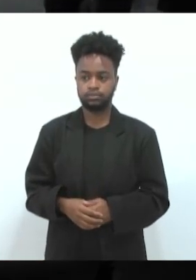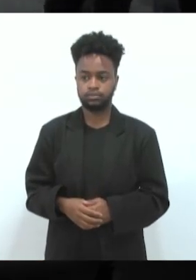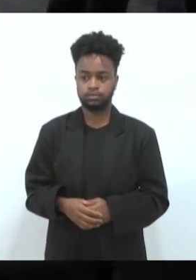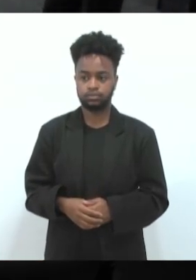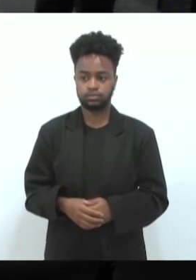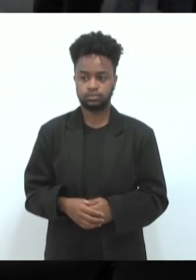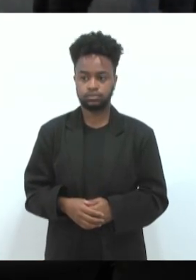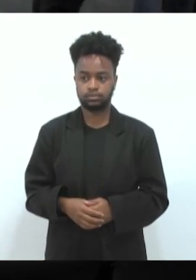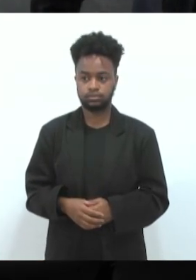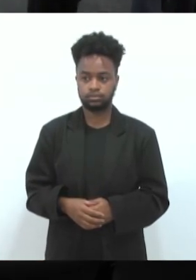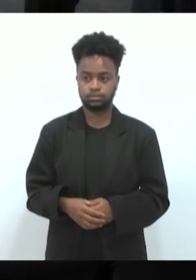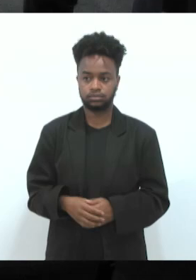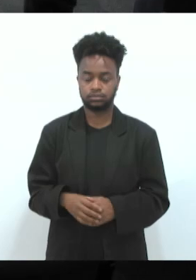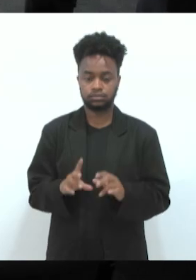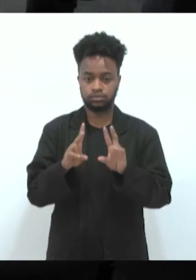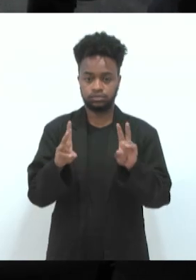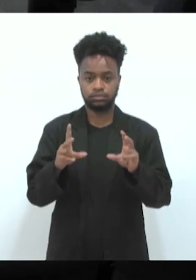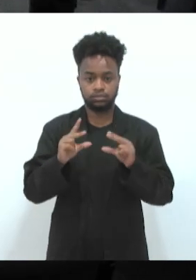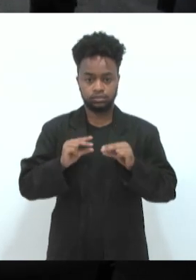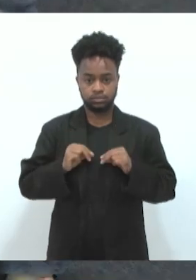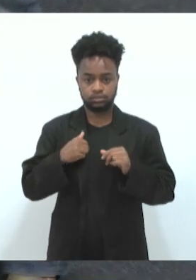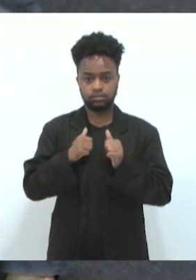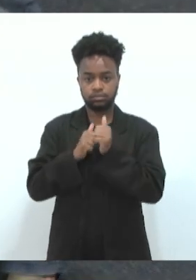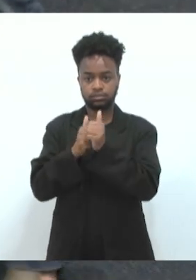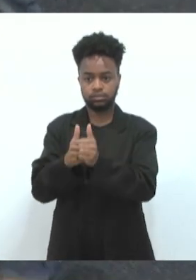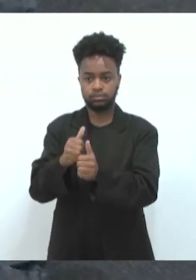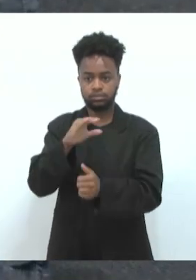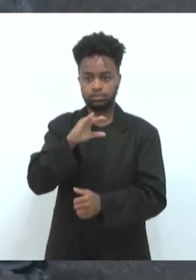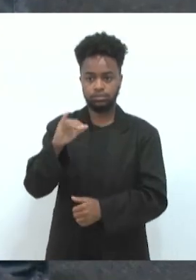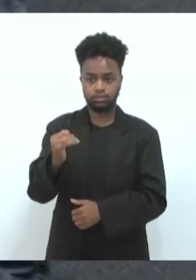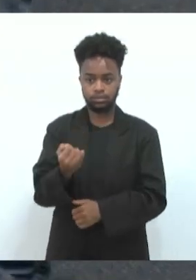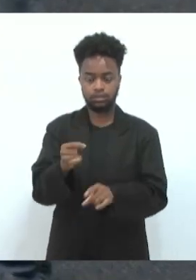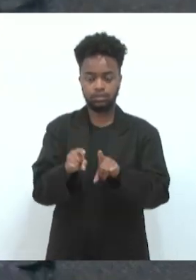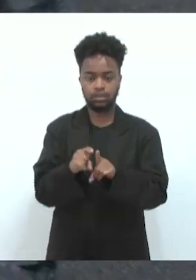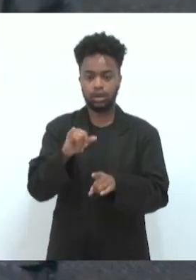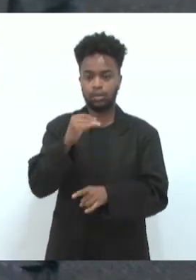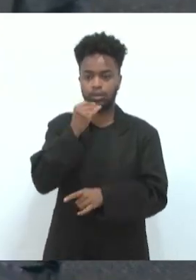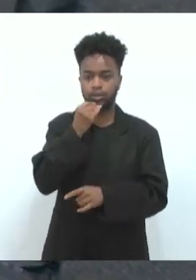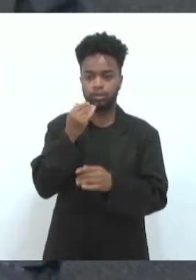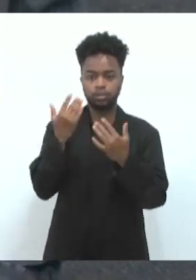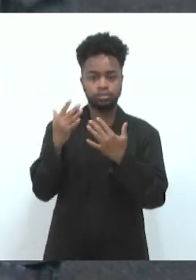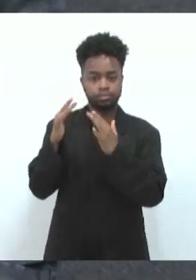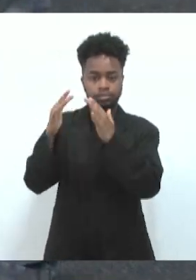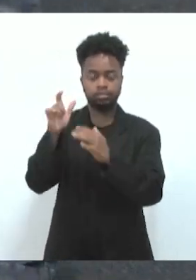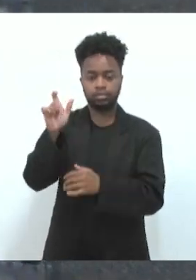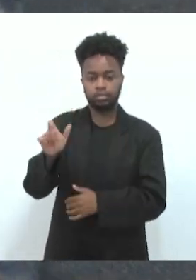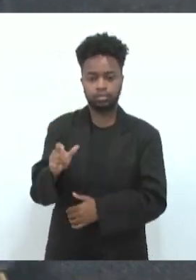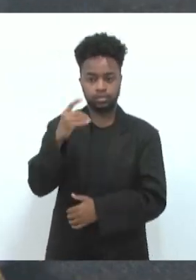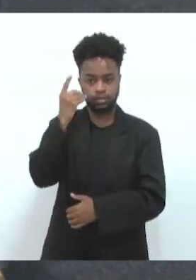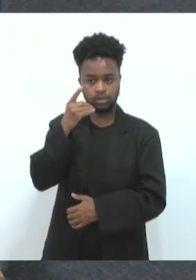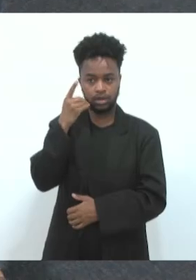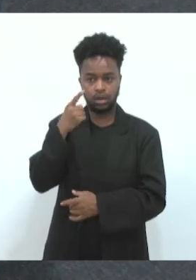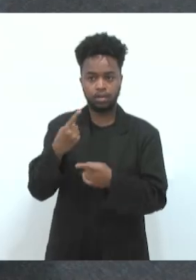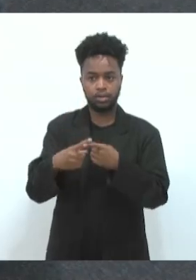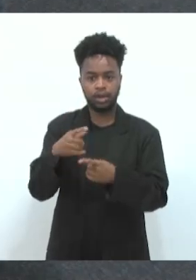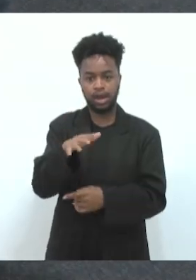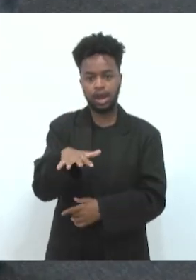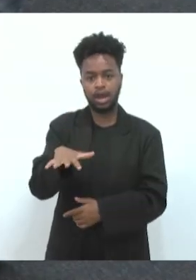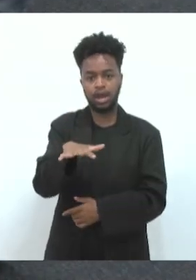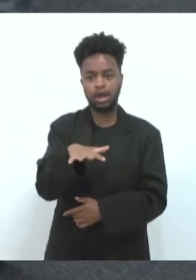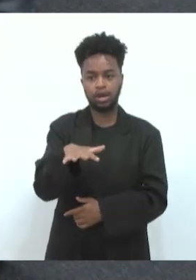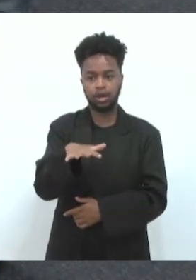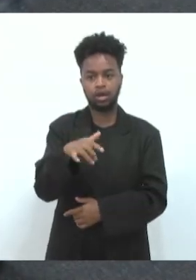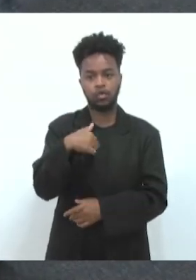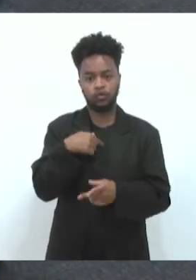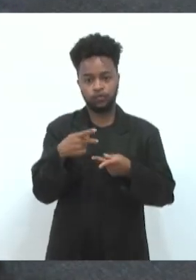No mérito, acompanho o parecer da CCJ e aproveito para saudar a autora. É uma região que